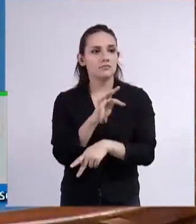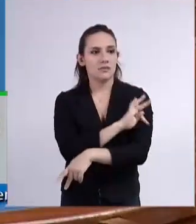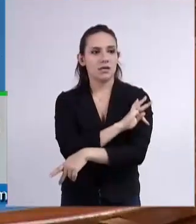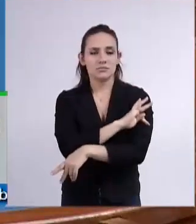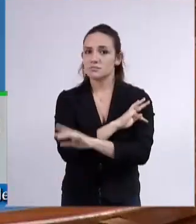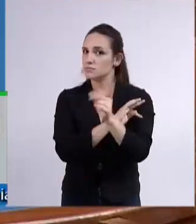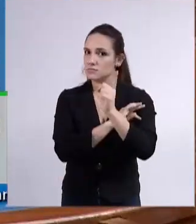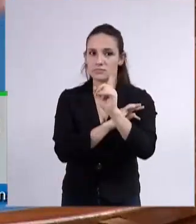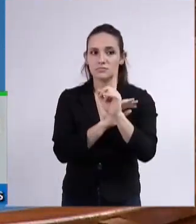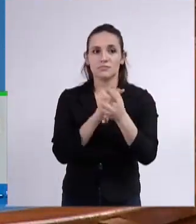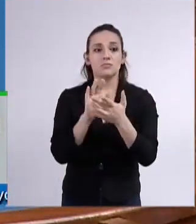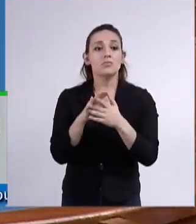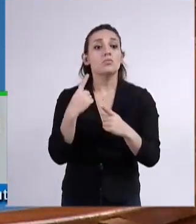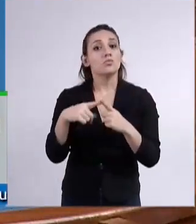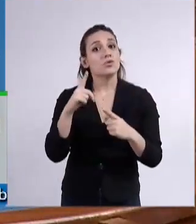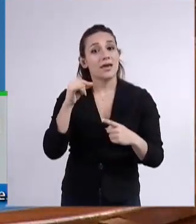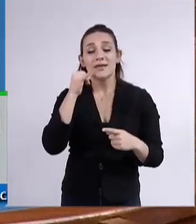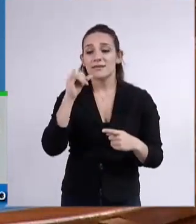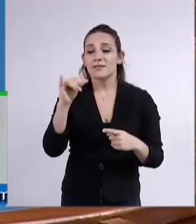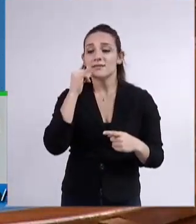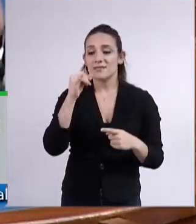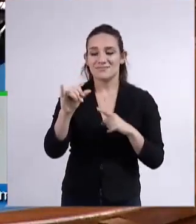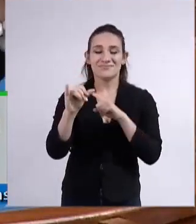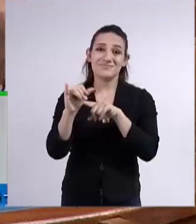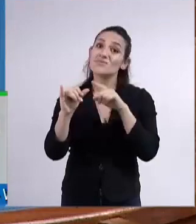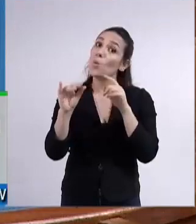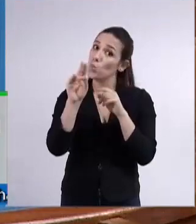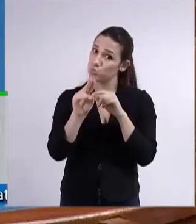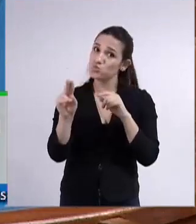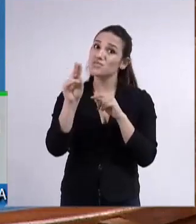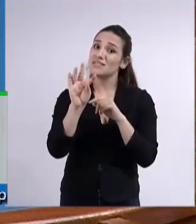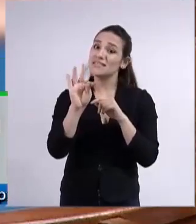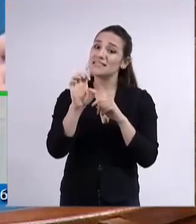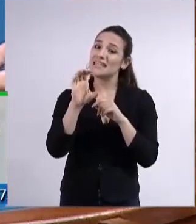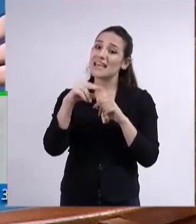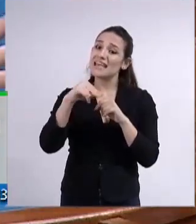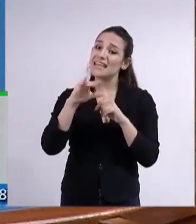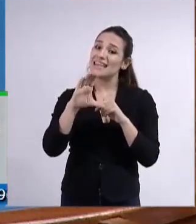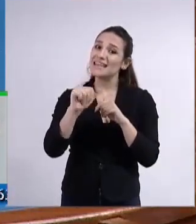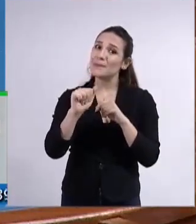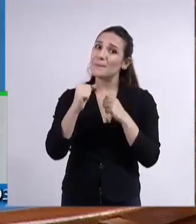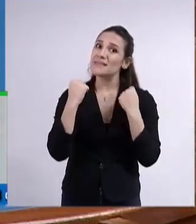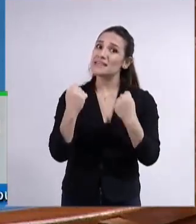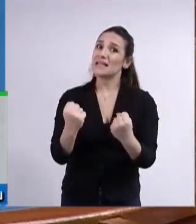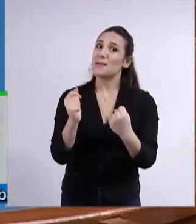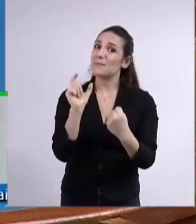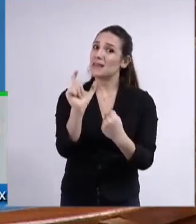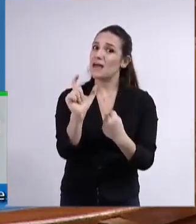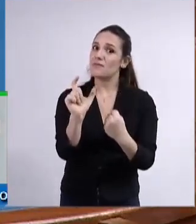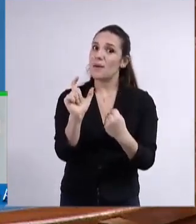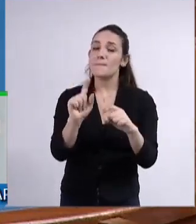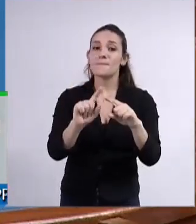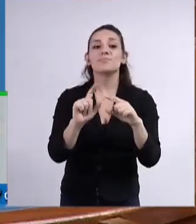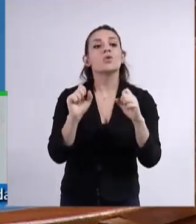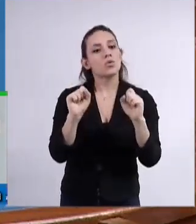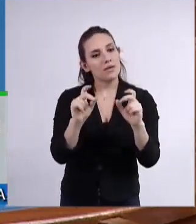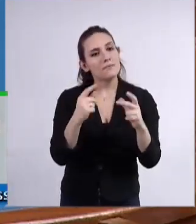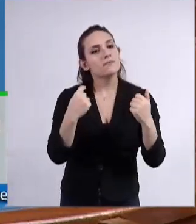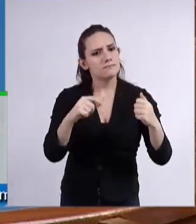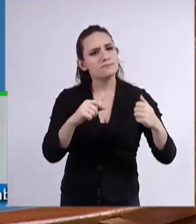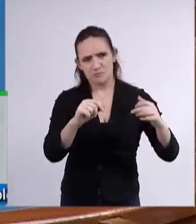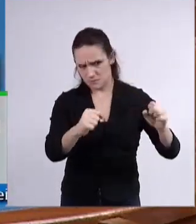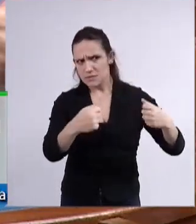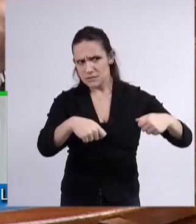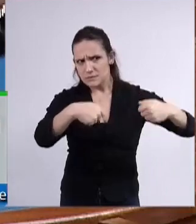A energia é um aspecto técnico. Nós precisamos de ter explicações técnicas que convençam que o argumento da